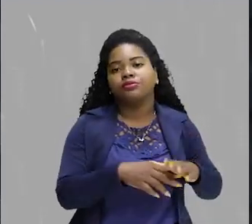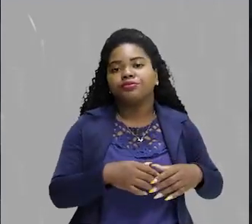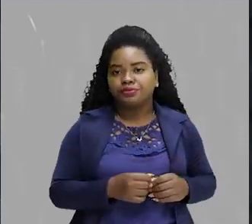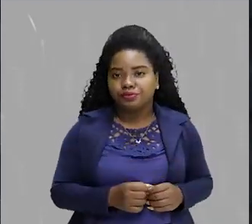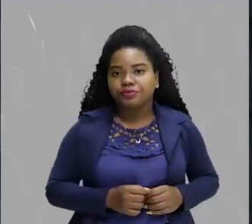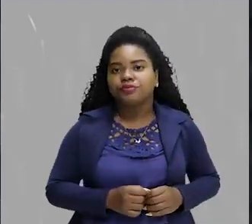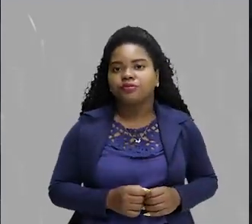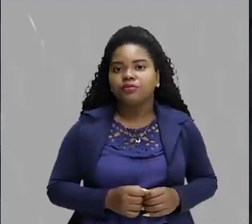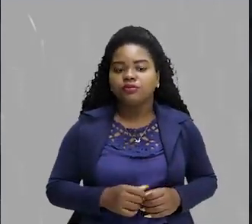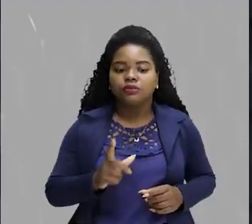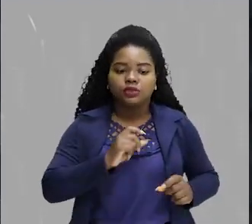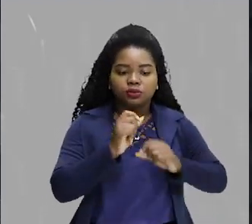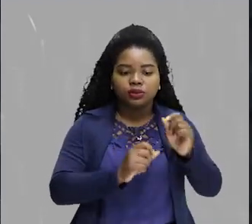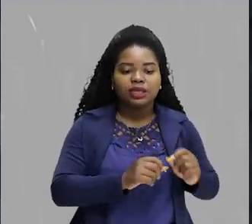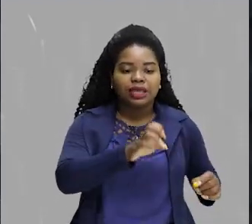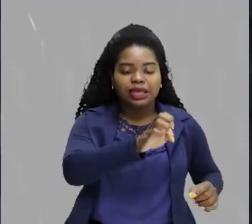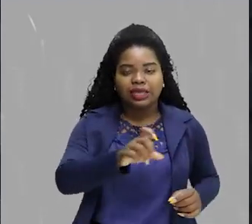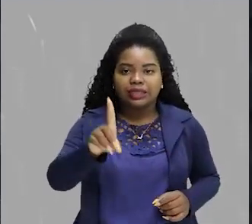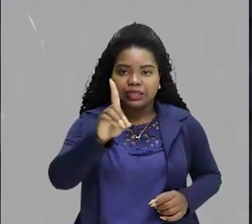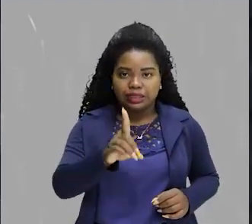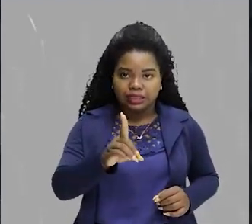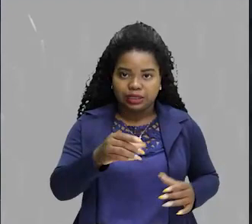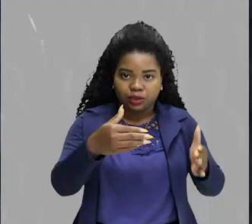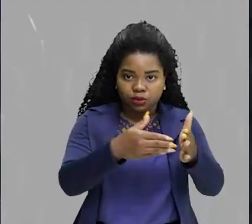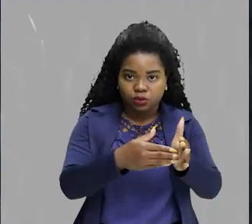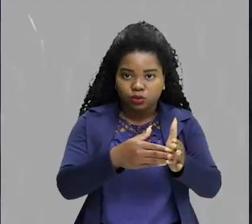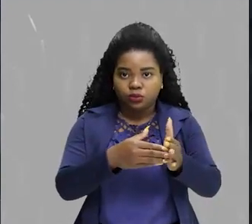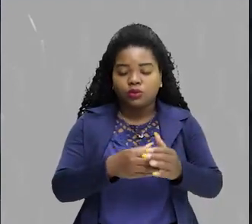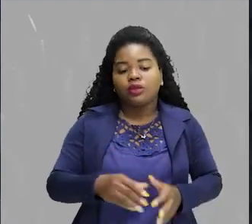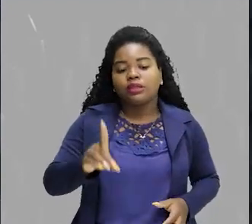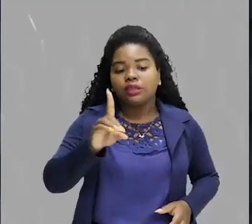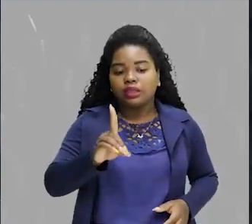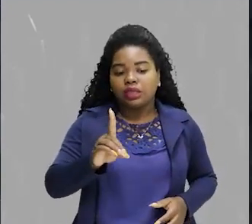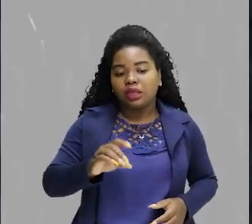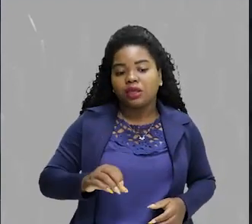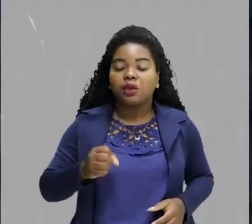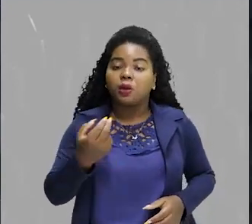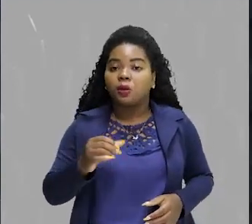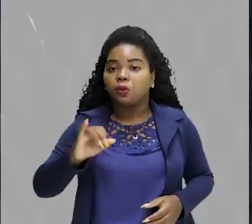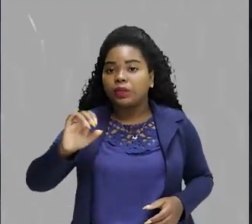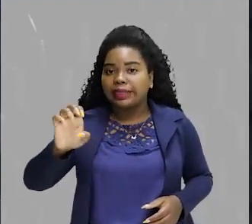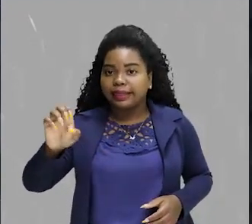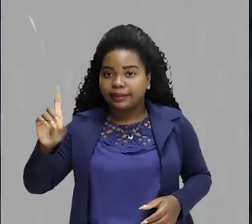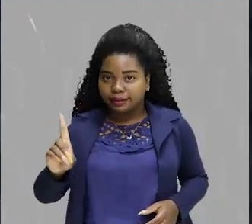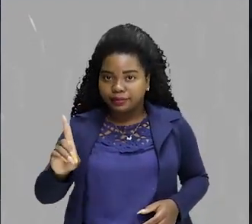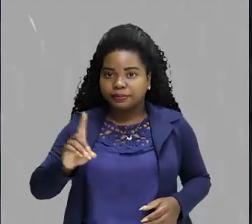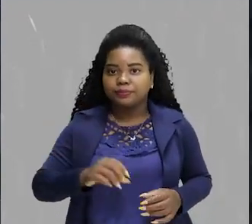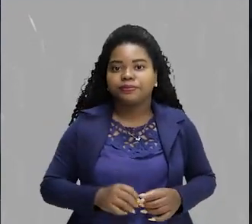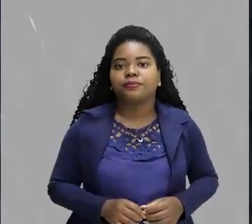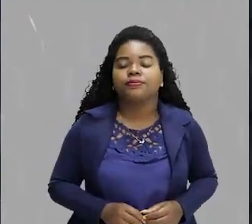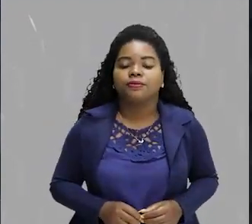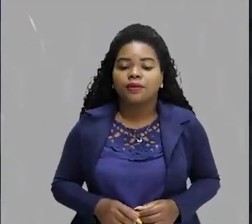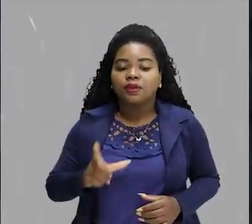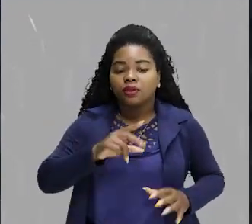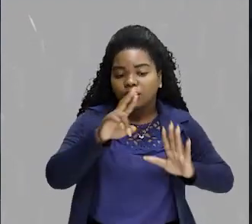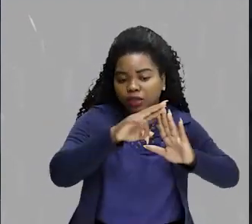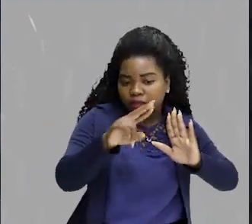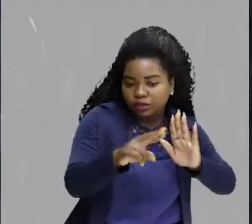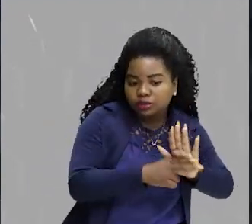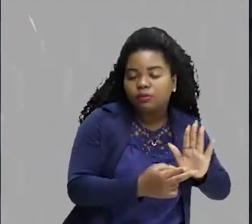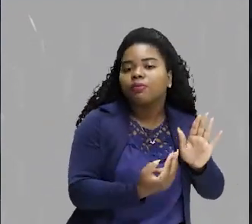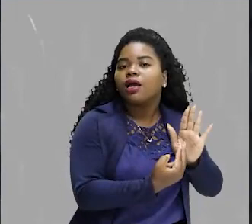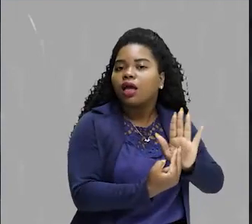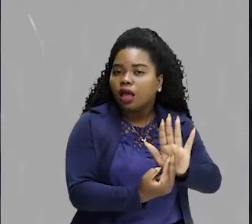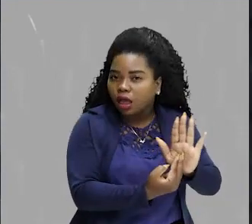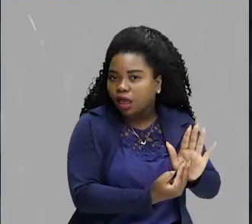regra? Acrescentar ed no final, de ou ied. Então, tem essas regrinhas para você